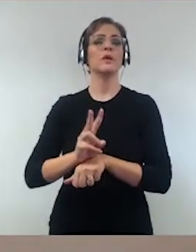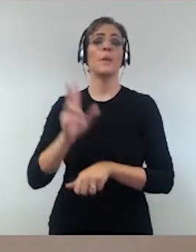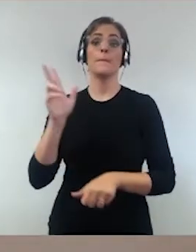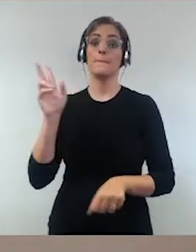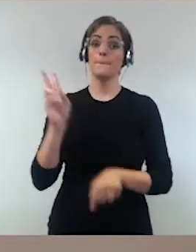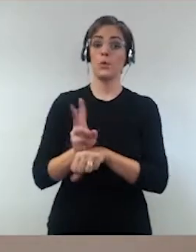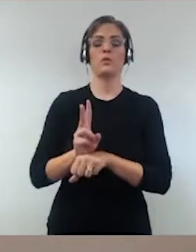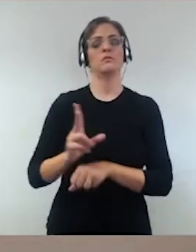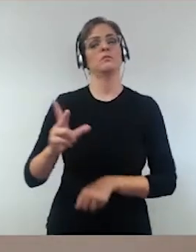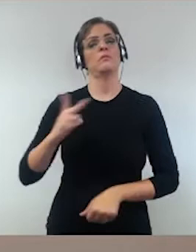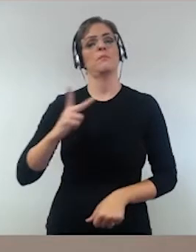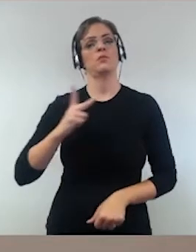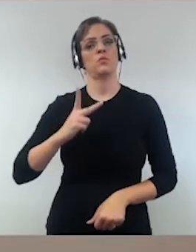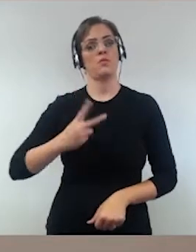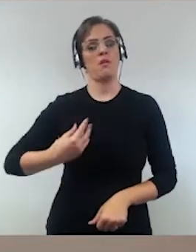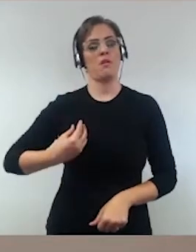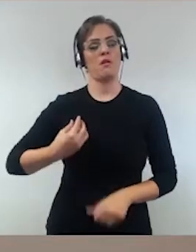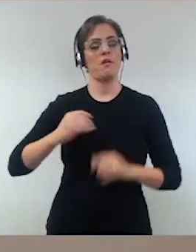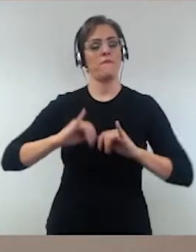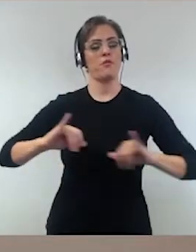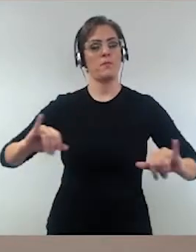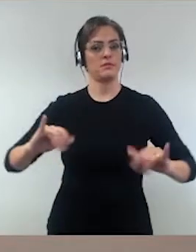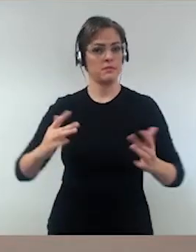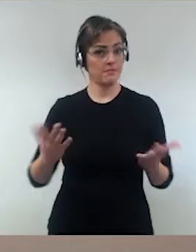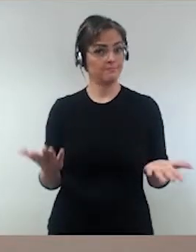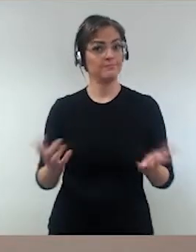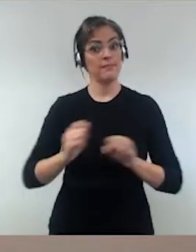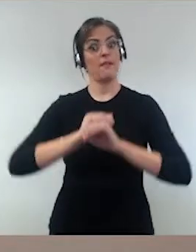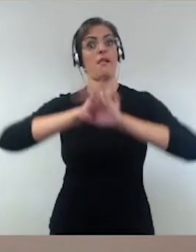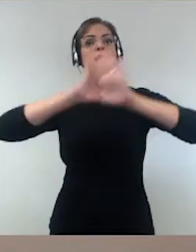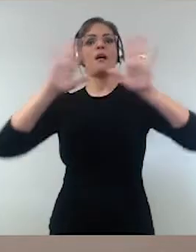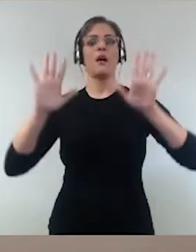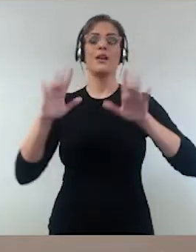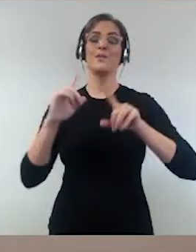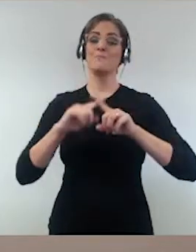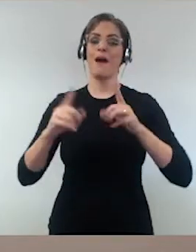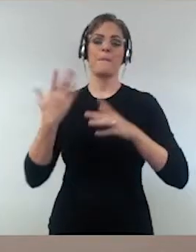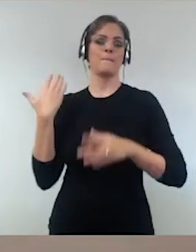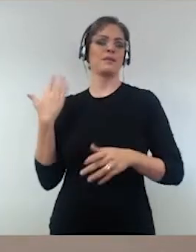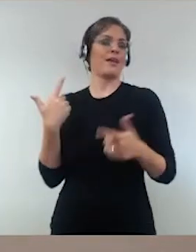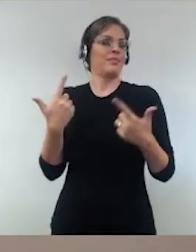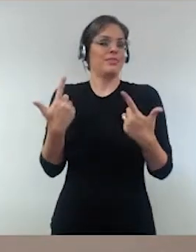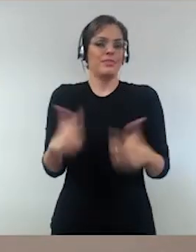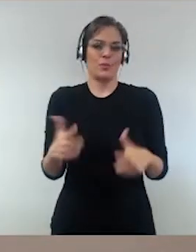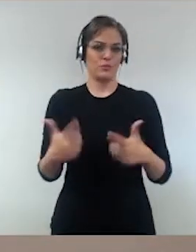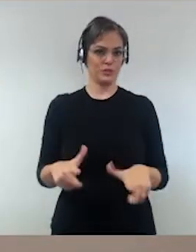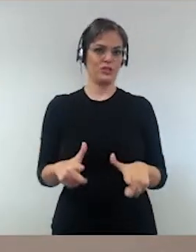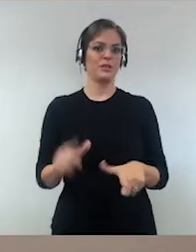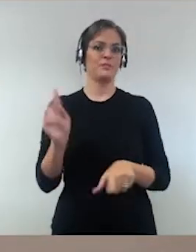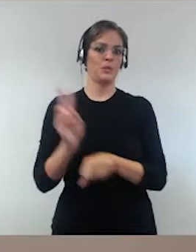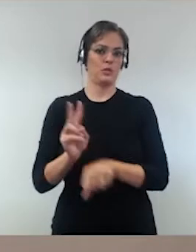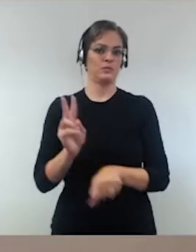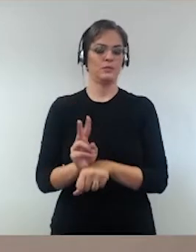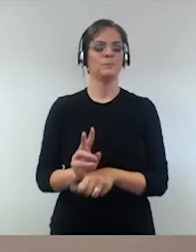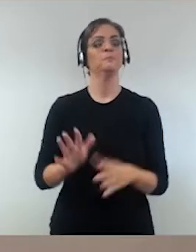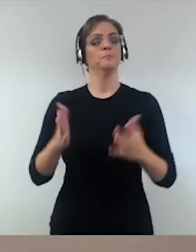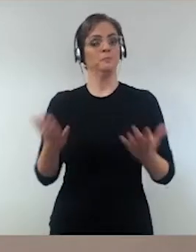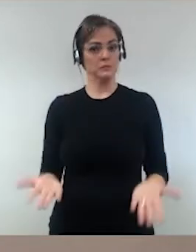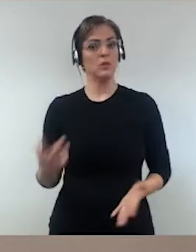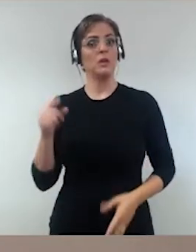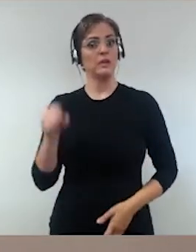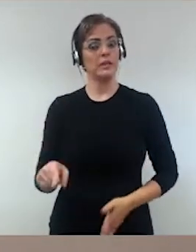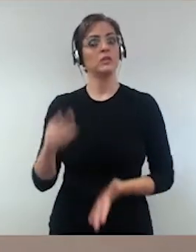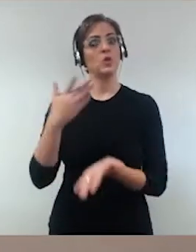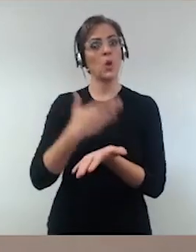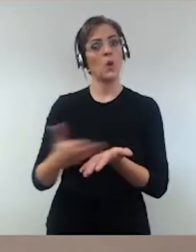pessoais, digamos, de uma forma expressa que a gente não tinha até então. E isso permite, de fato, ou passa a permitir